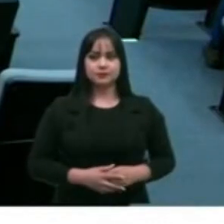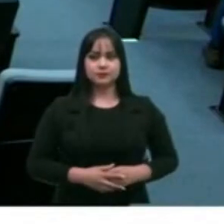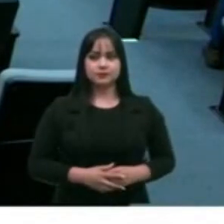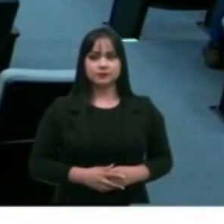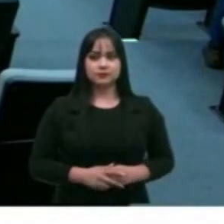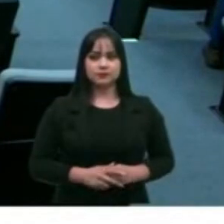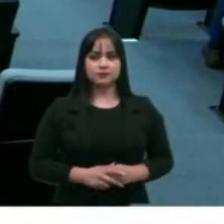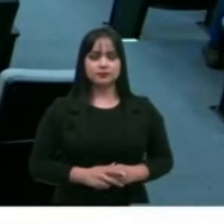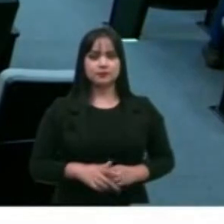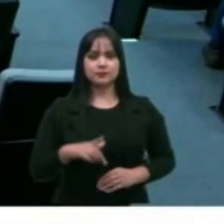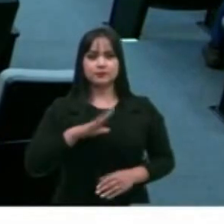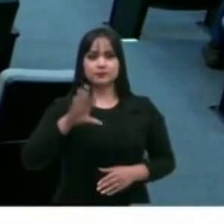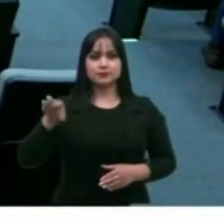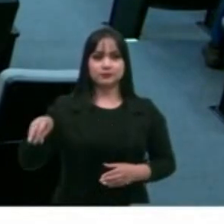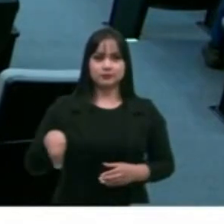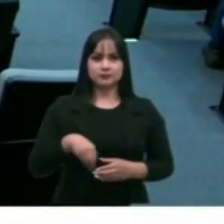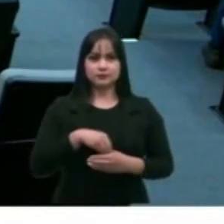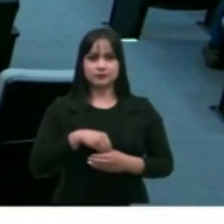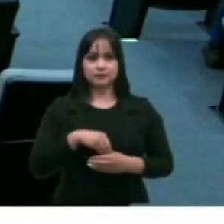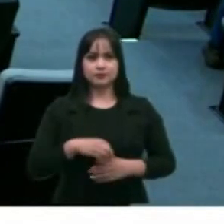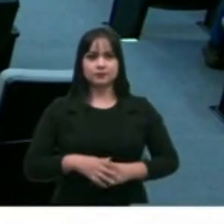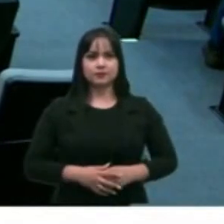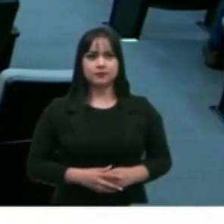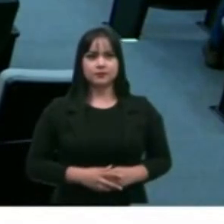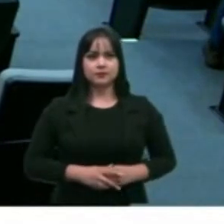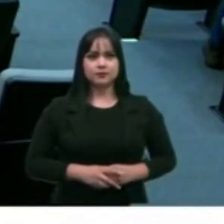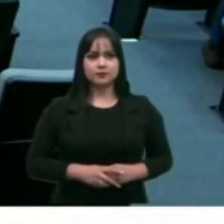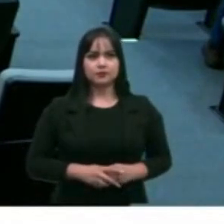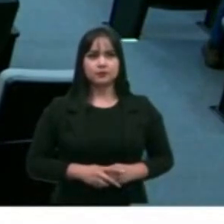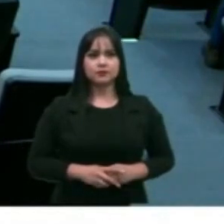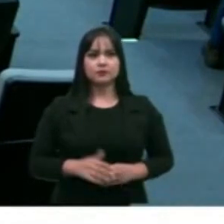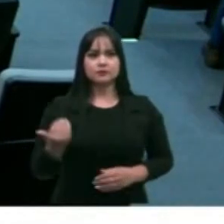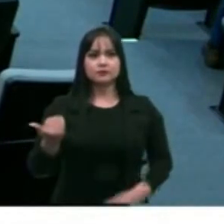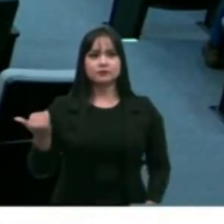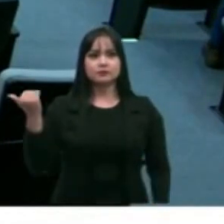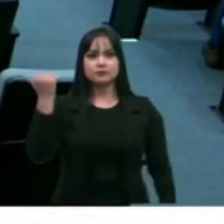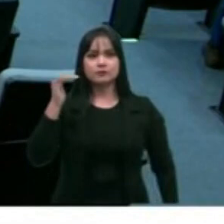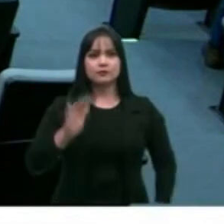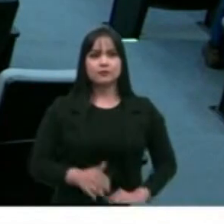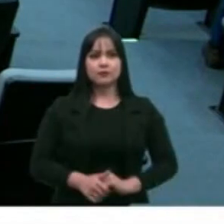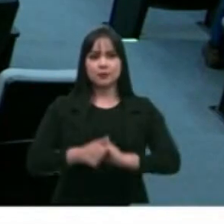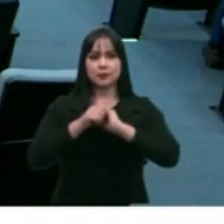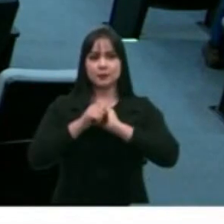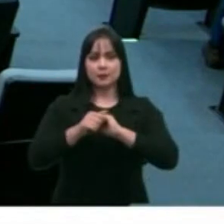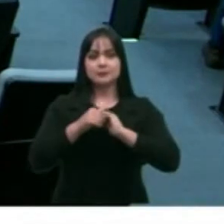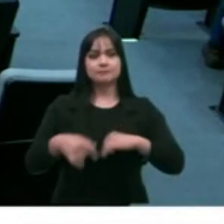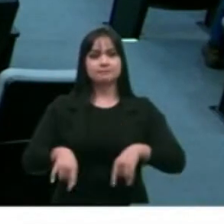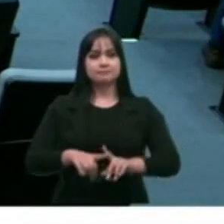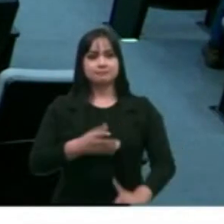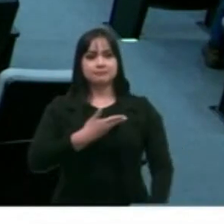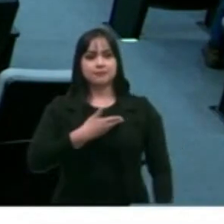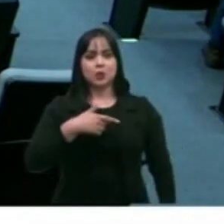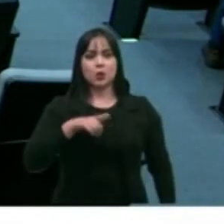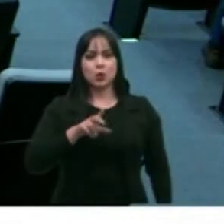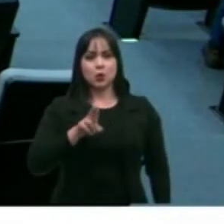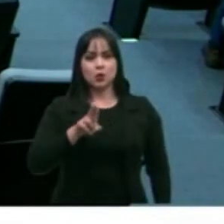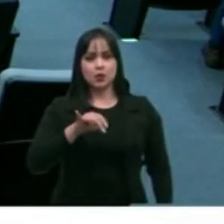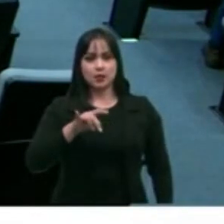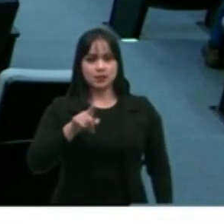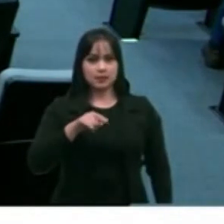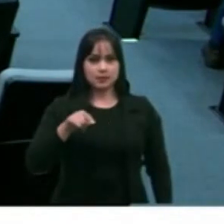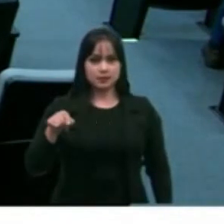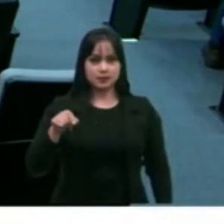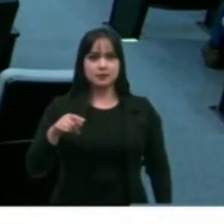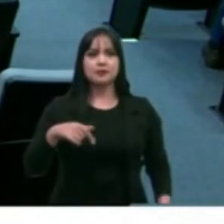o plenário do Conselho Nacional de Justiça começou analisando o procedimento administrativo disciplinar sobre possíveis